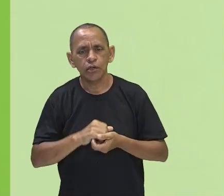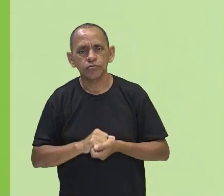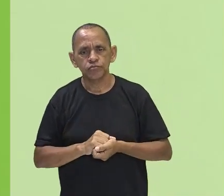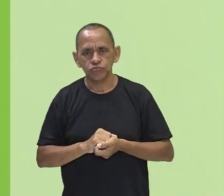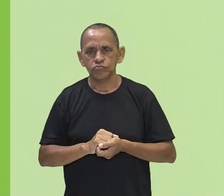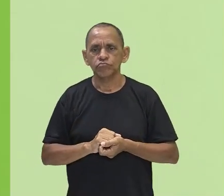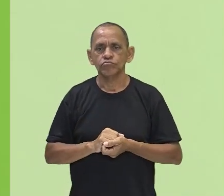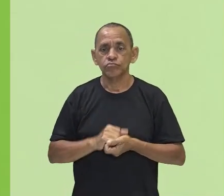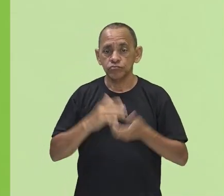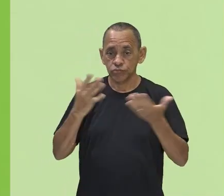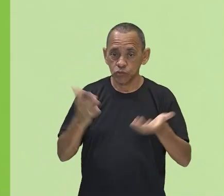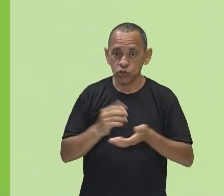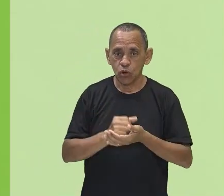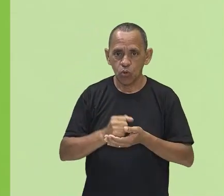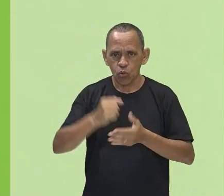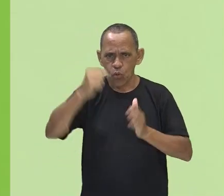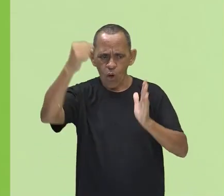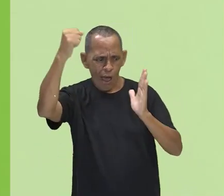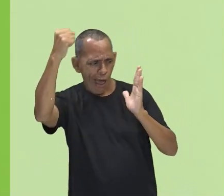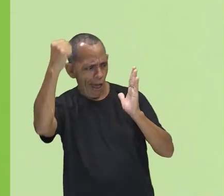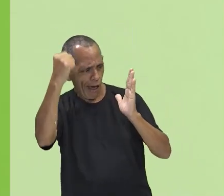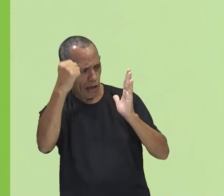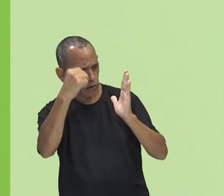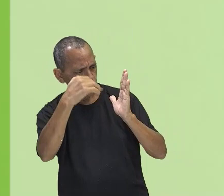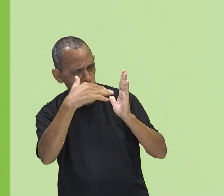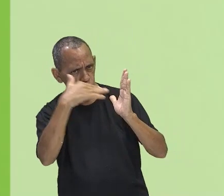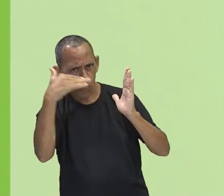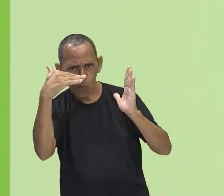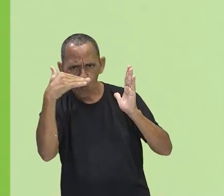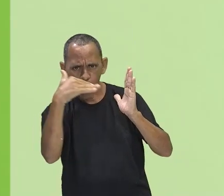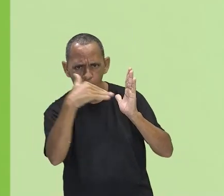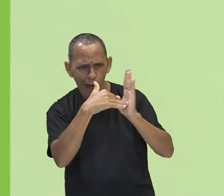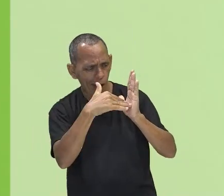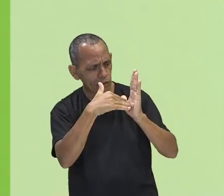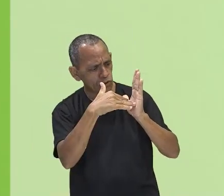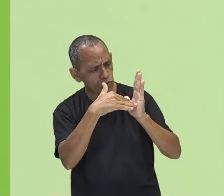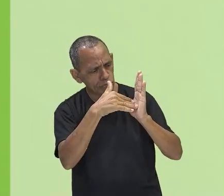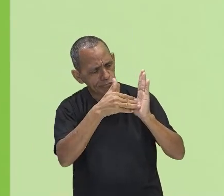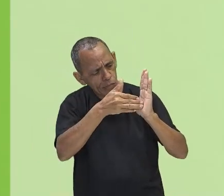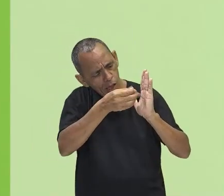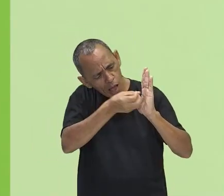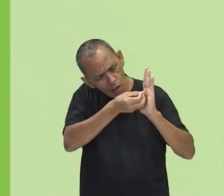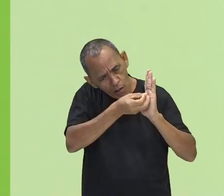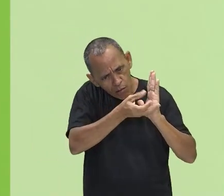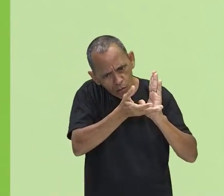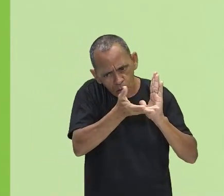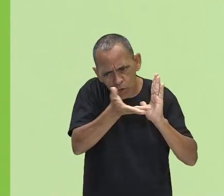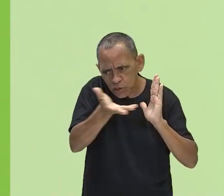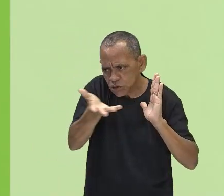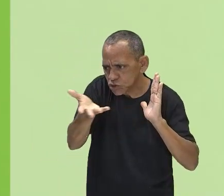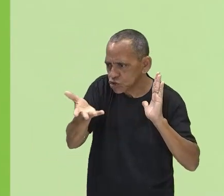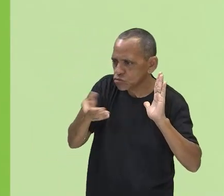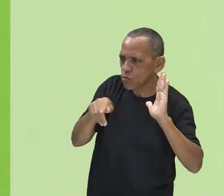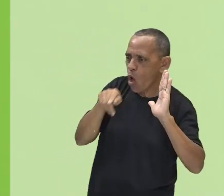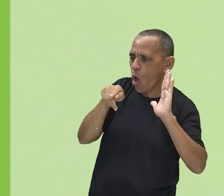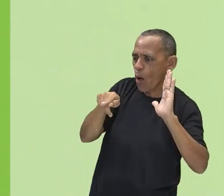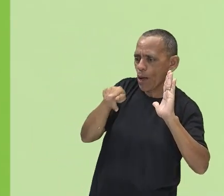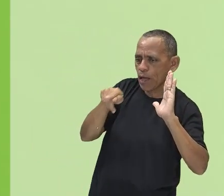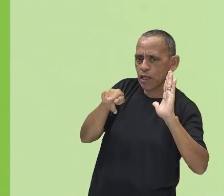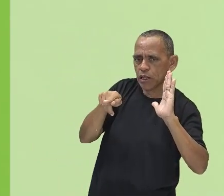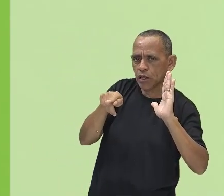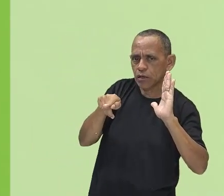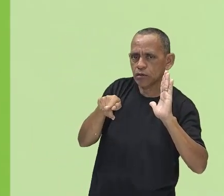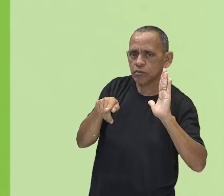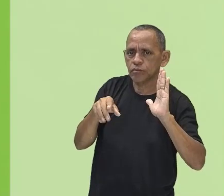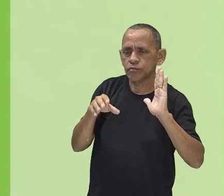ali passarem através da lente, o que vai acontecer? Eles vão convergir para um ponto, e esse ponto nós chamamos de